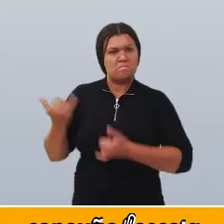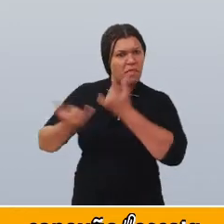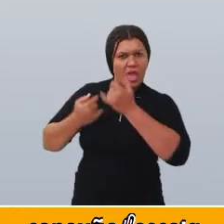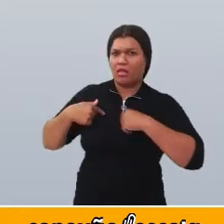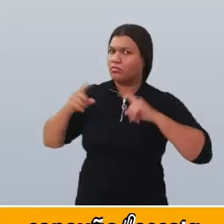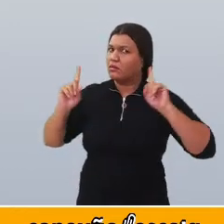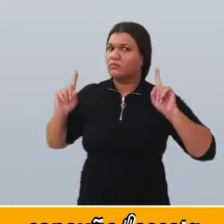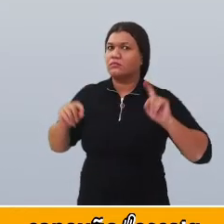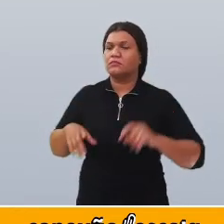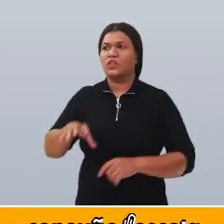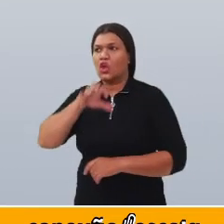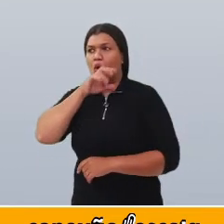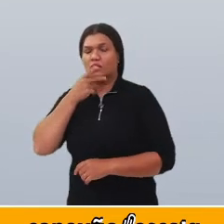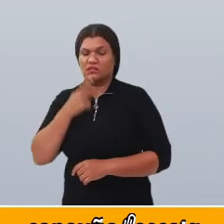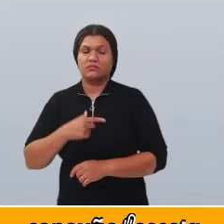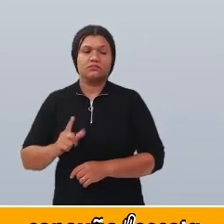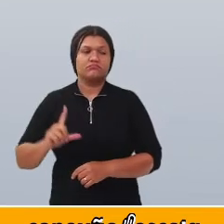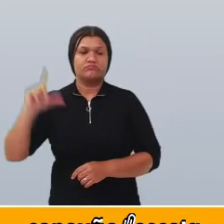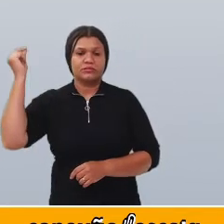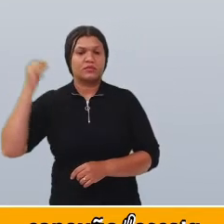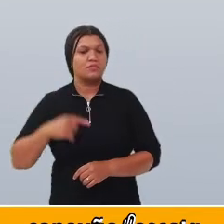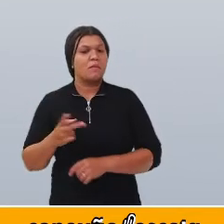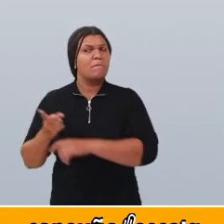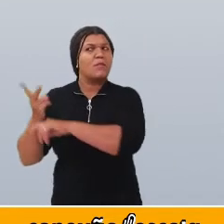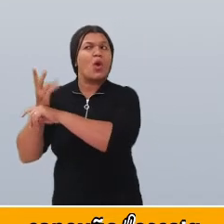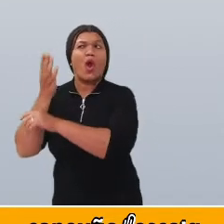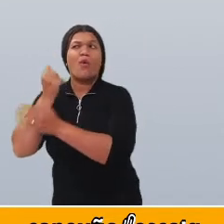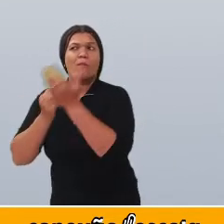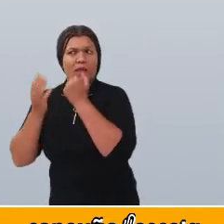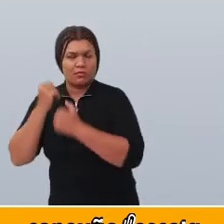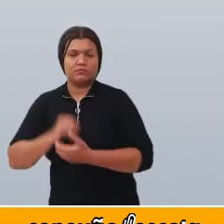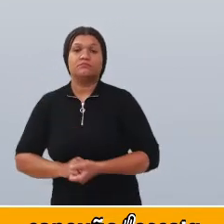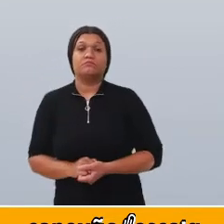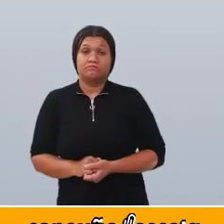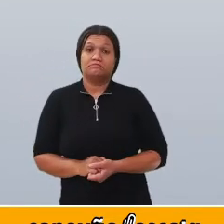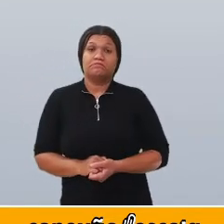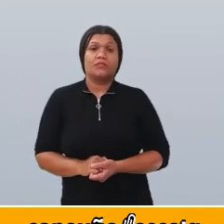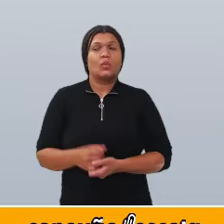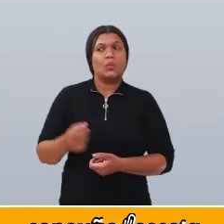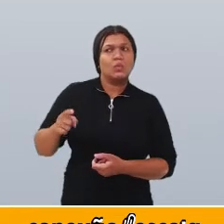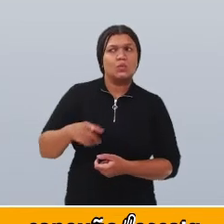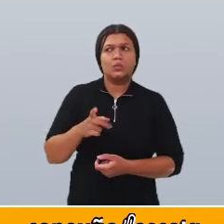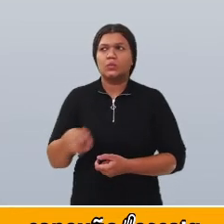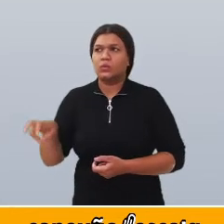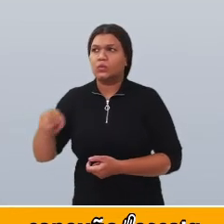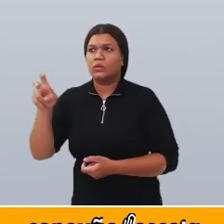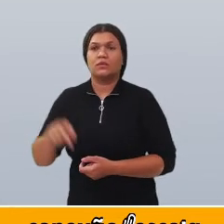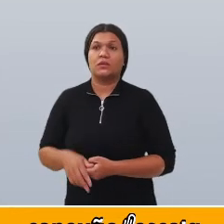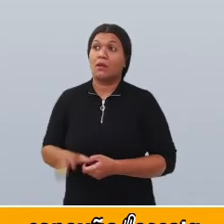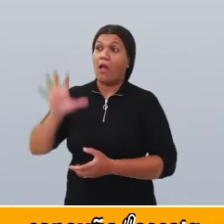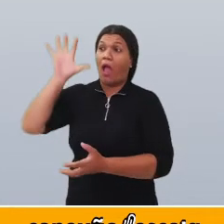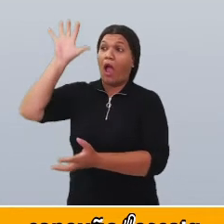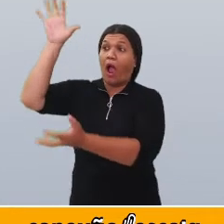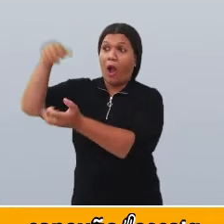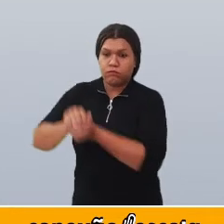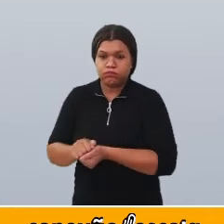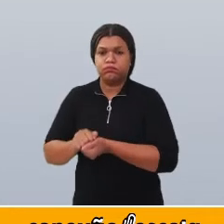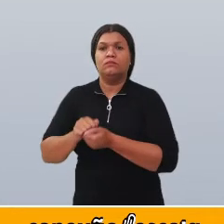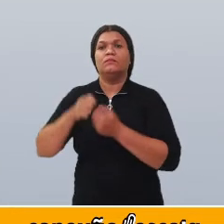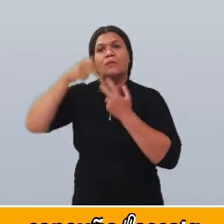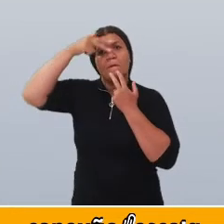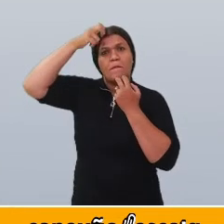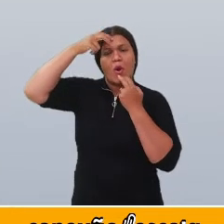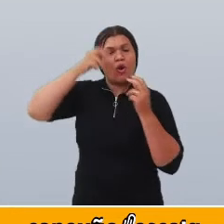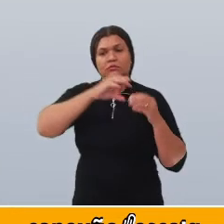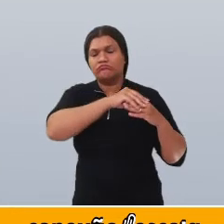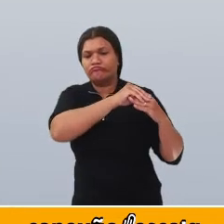onça saiu, dizendo que ia buscar de comer. Lá por longe da casa, pegou um grande bode e, para fazer medo